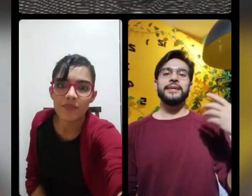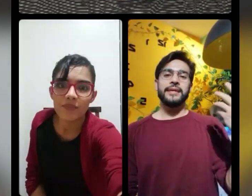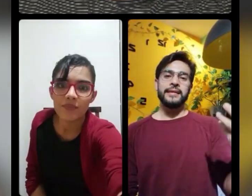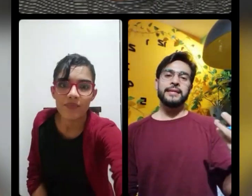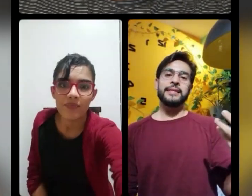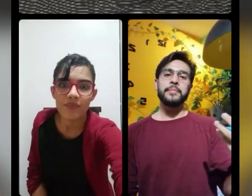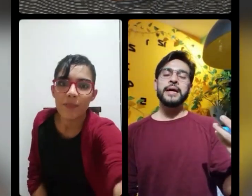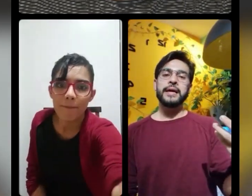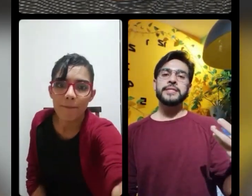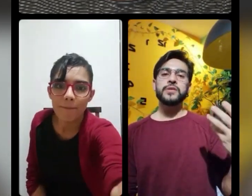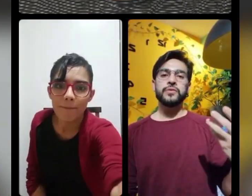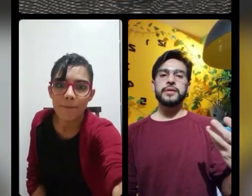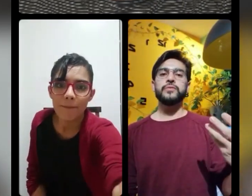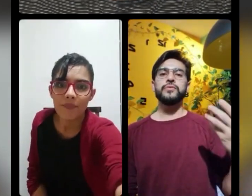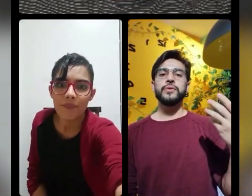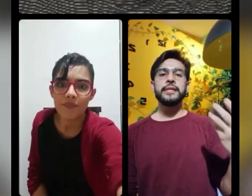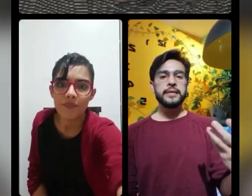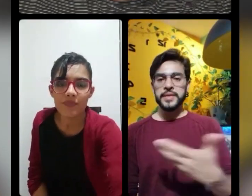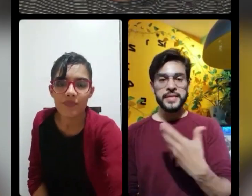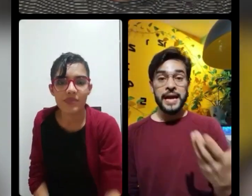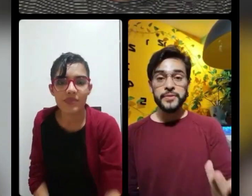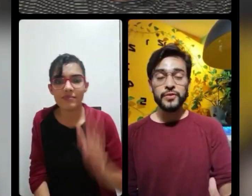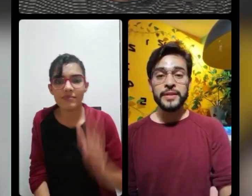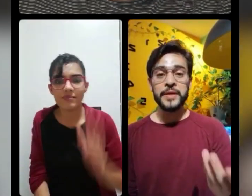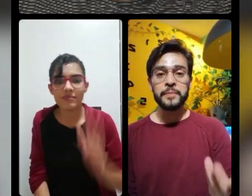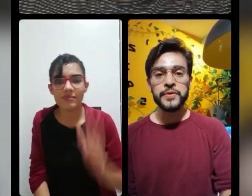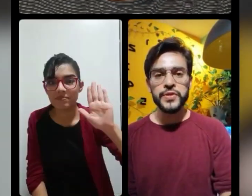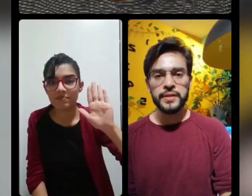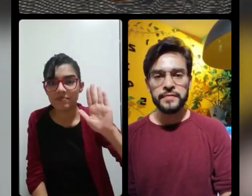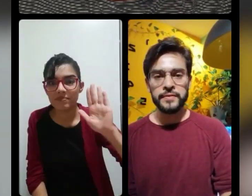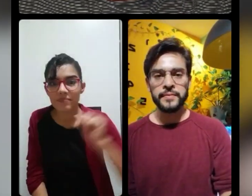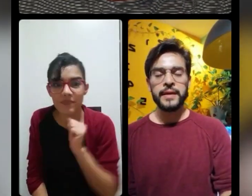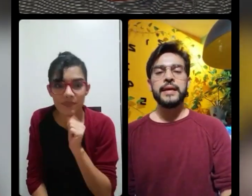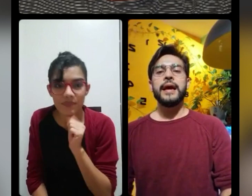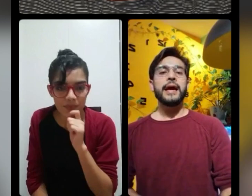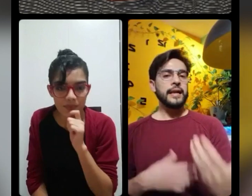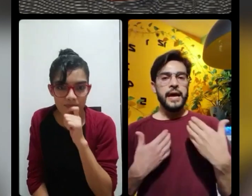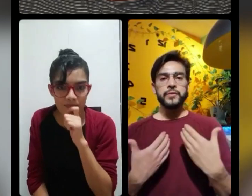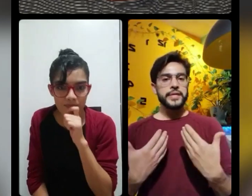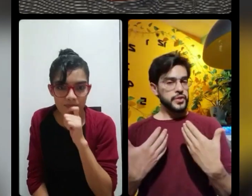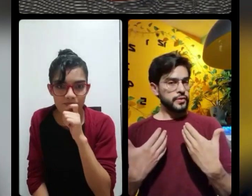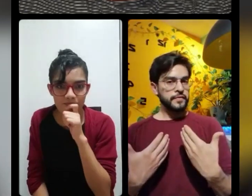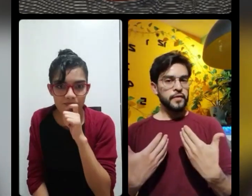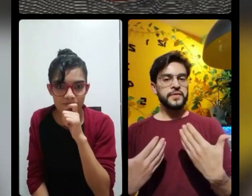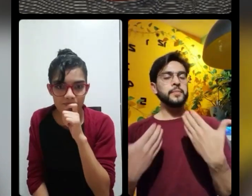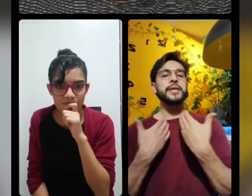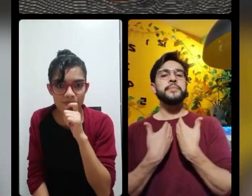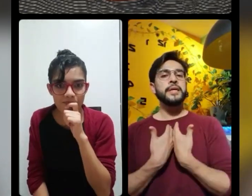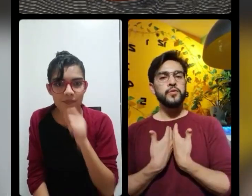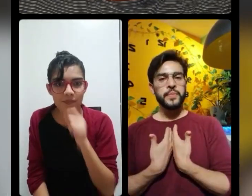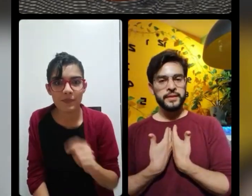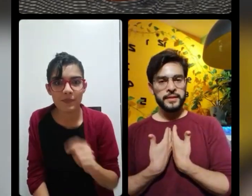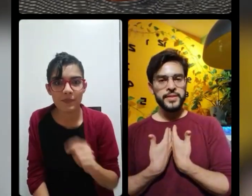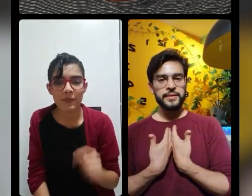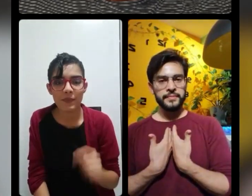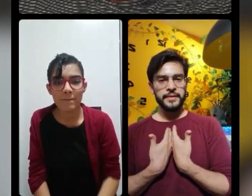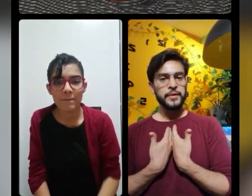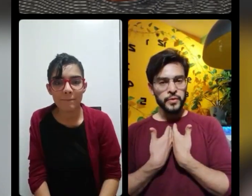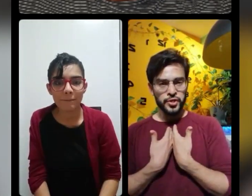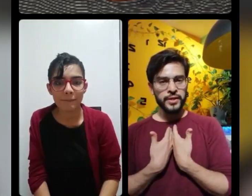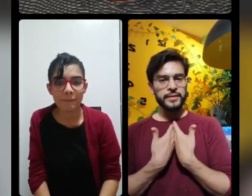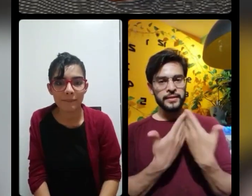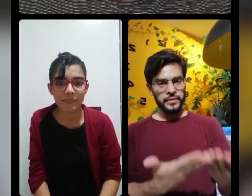tentar trabalhar esse conteúdo em Libras e é absolutamente possível. É claro que isso envolve também a minha